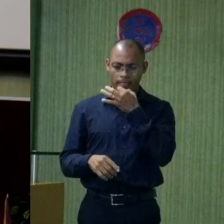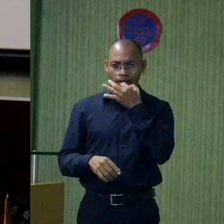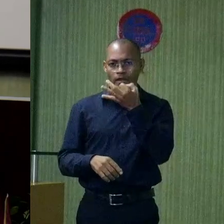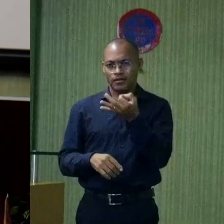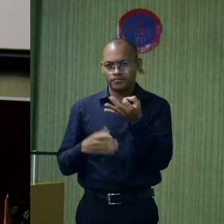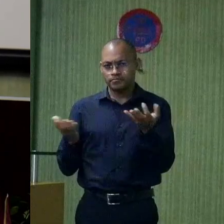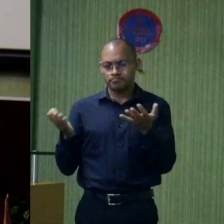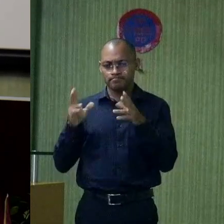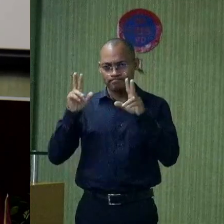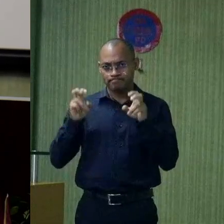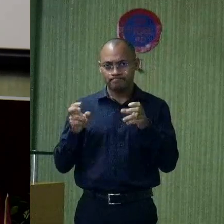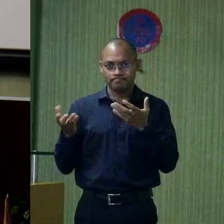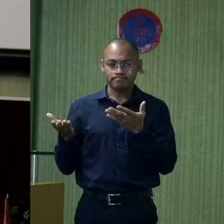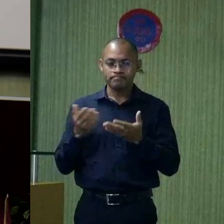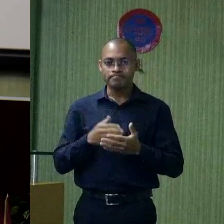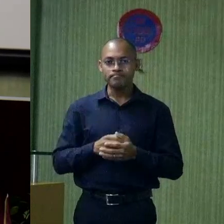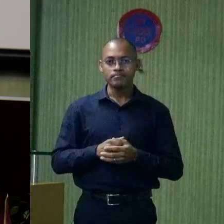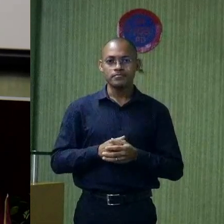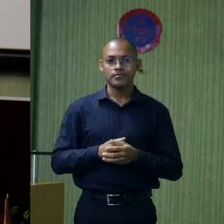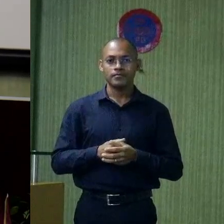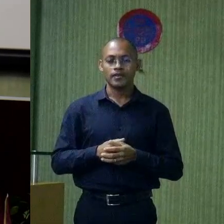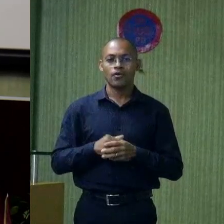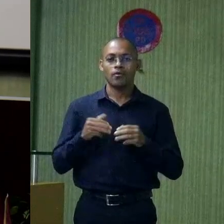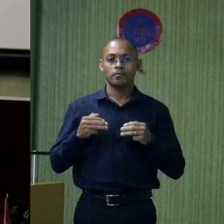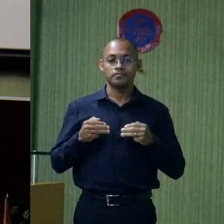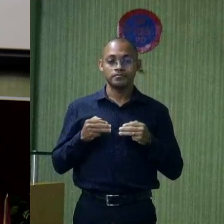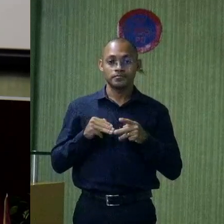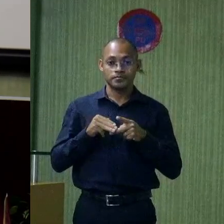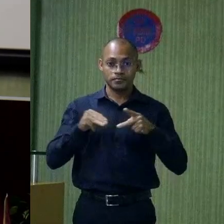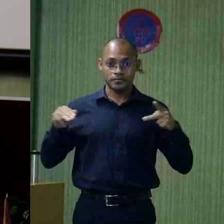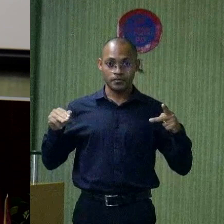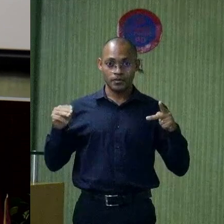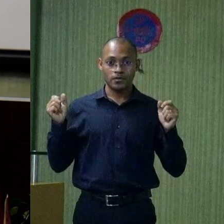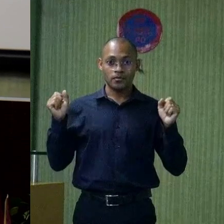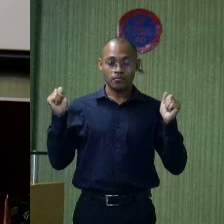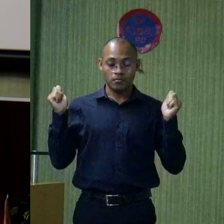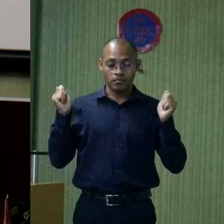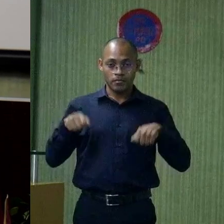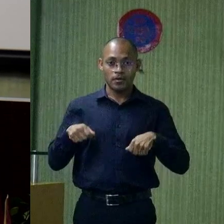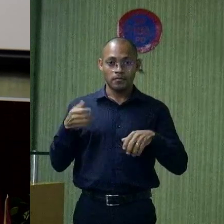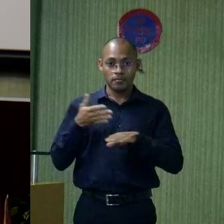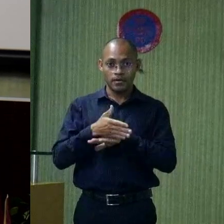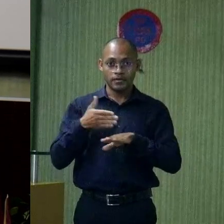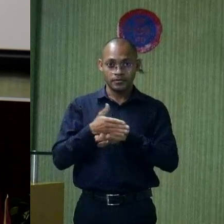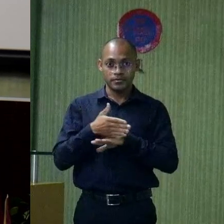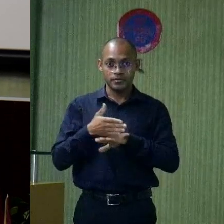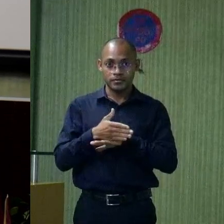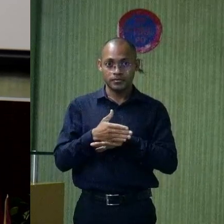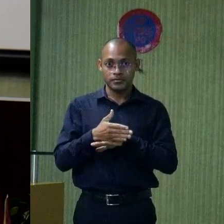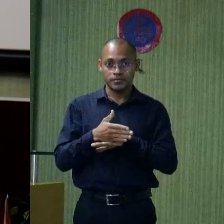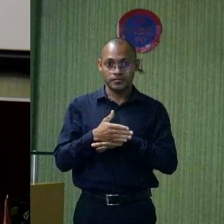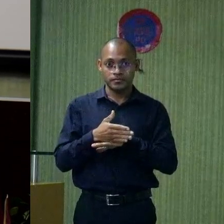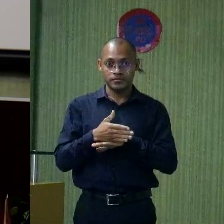você Comente sobre isso os Ministérios públicos podem participar do comenta os planos assumindo